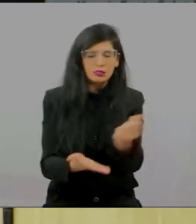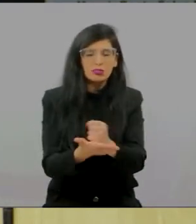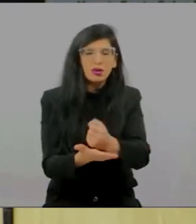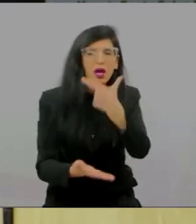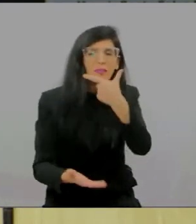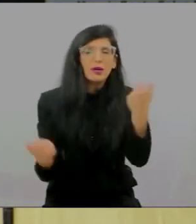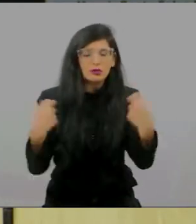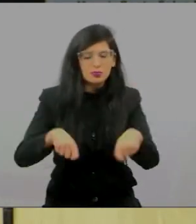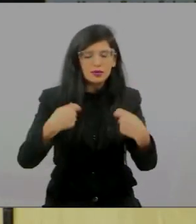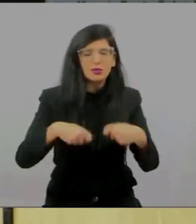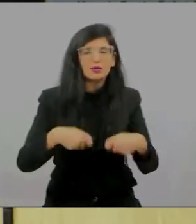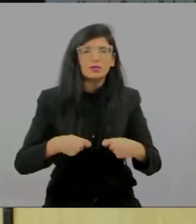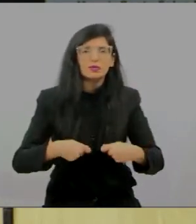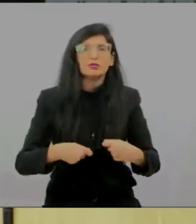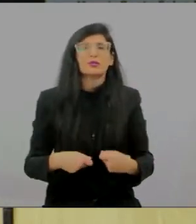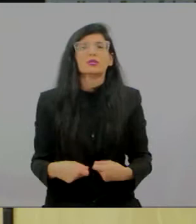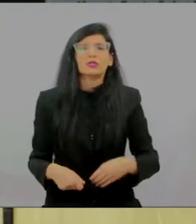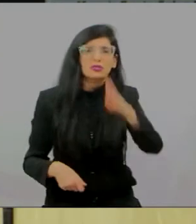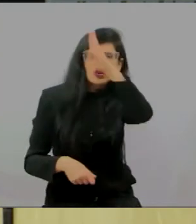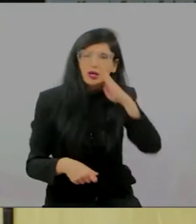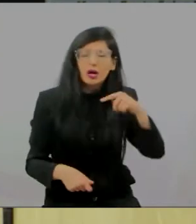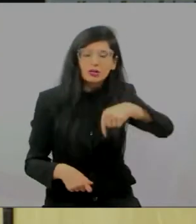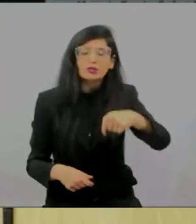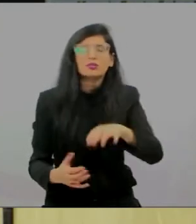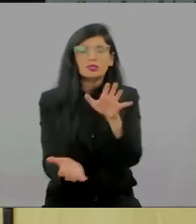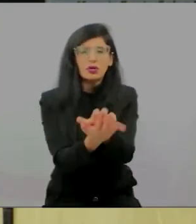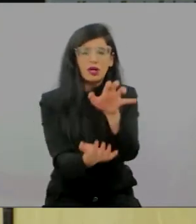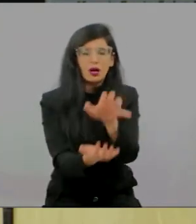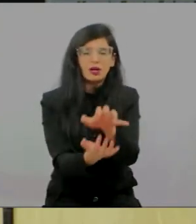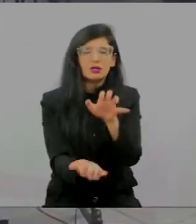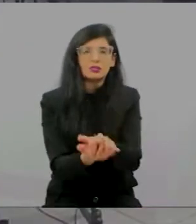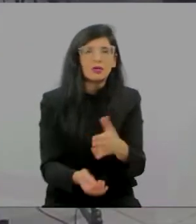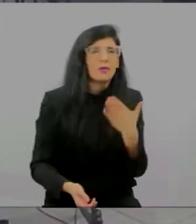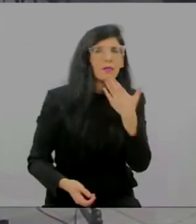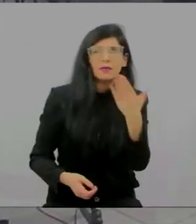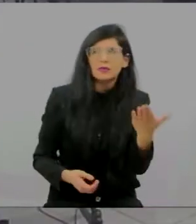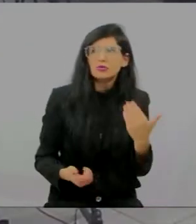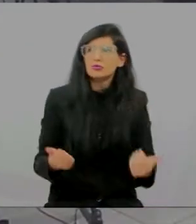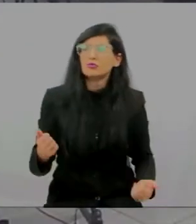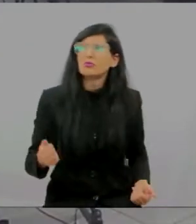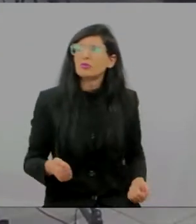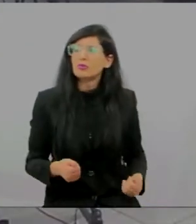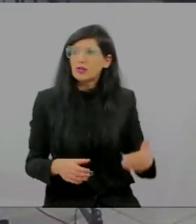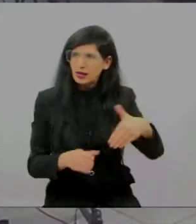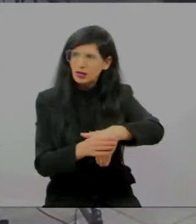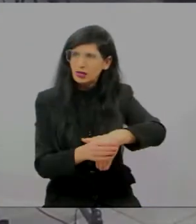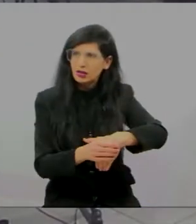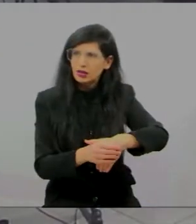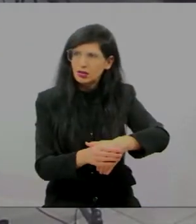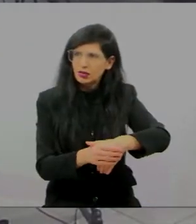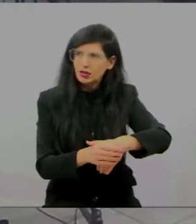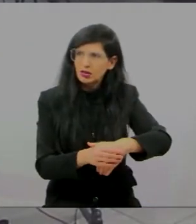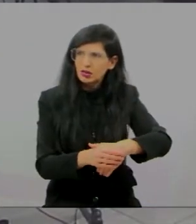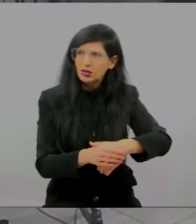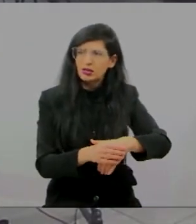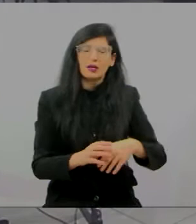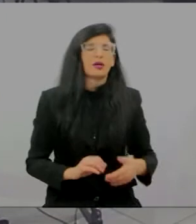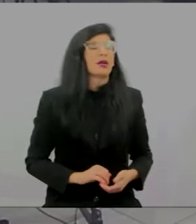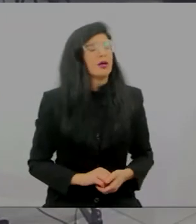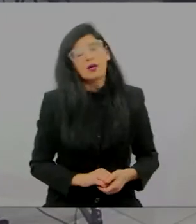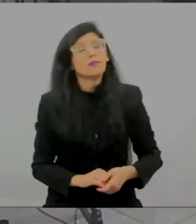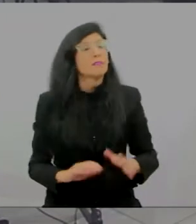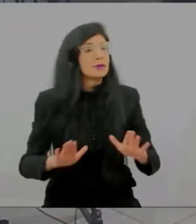Luiz Flávio. Senhor presidente, foi solicitada votação. Senhor presidente, eu trago esse requerimento diante